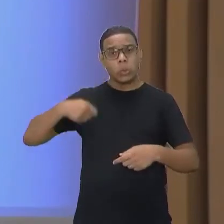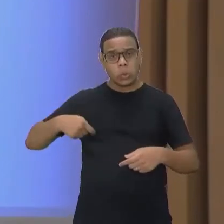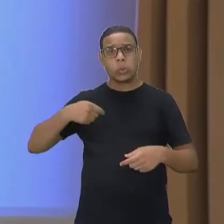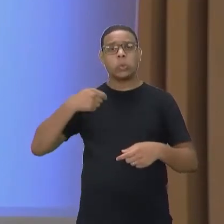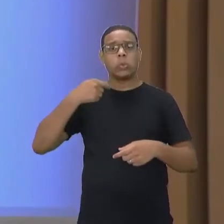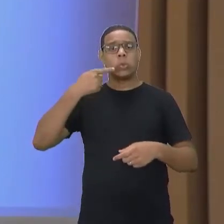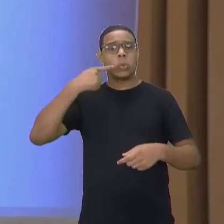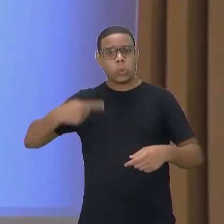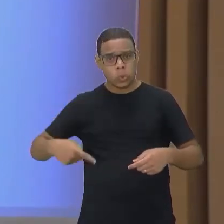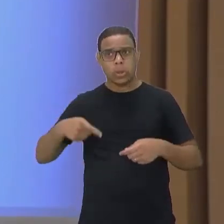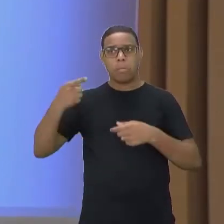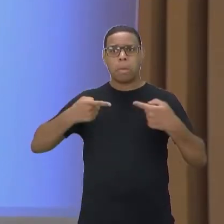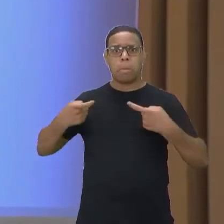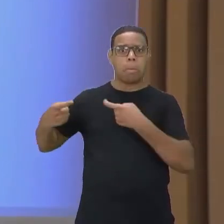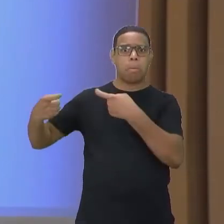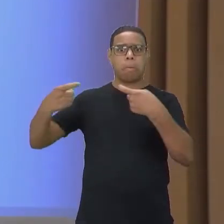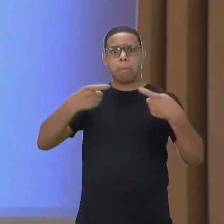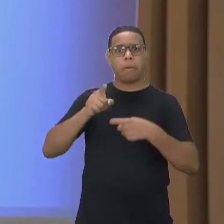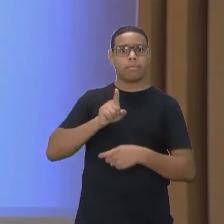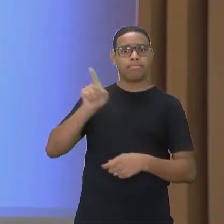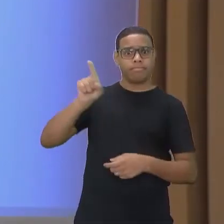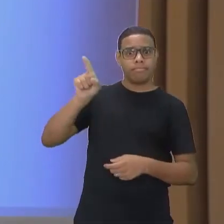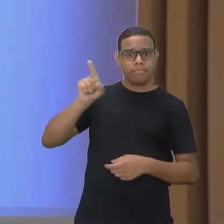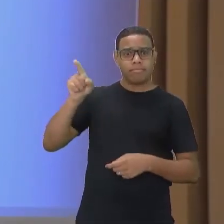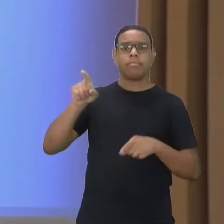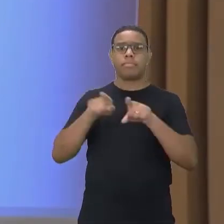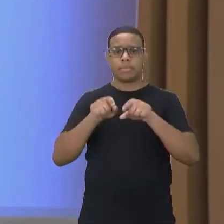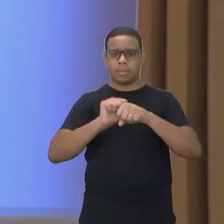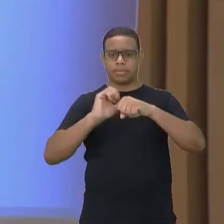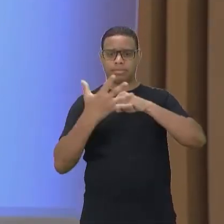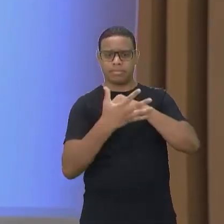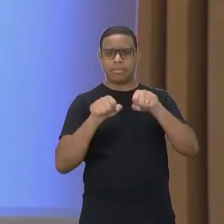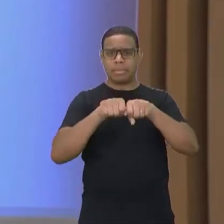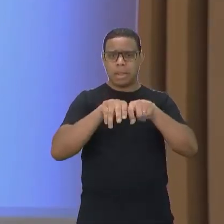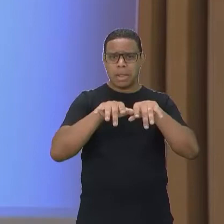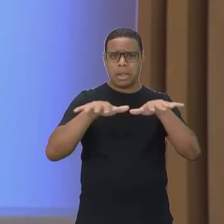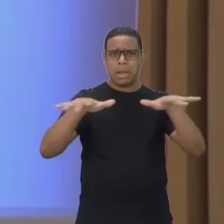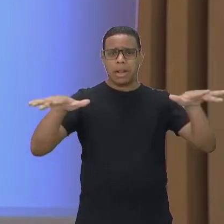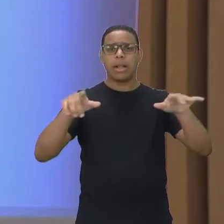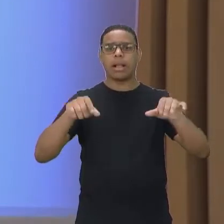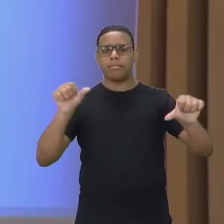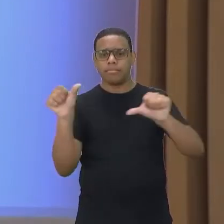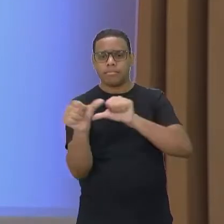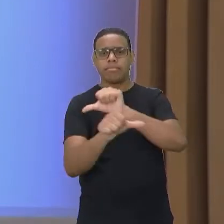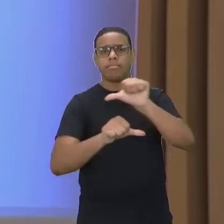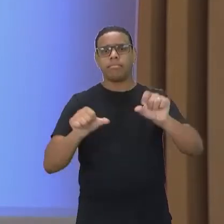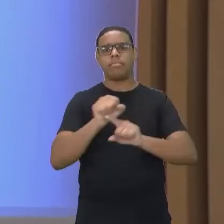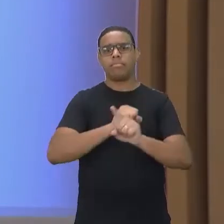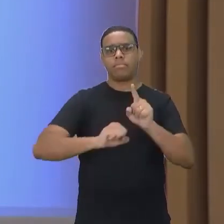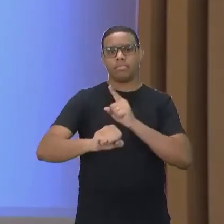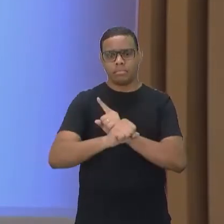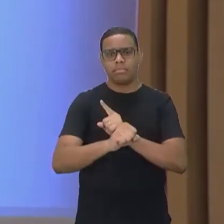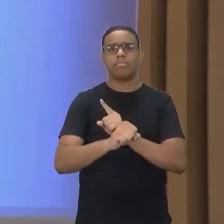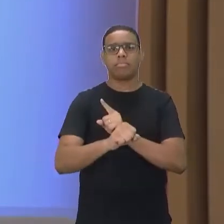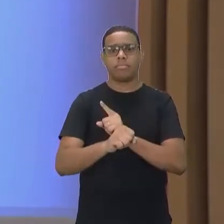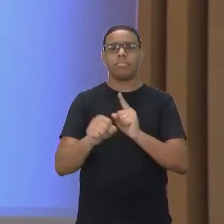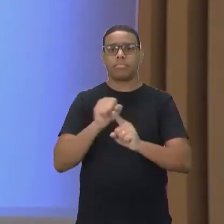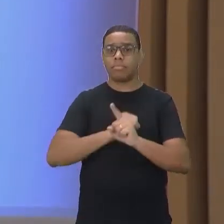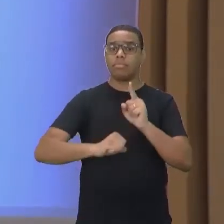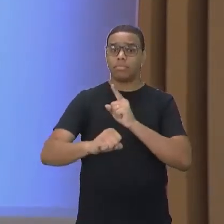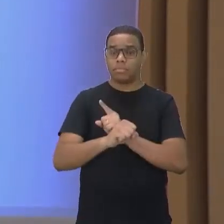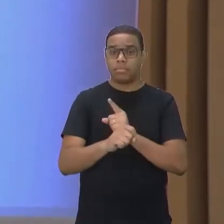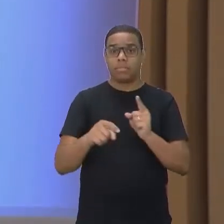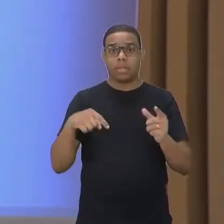né? Então, enfim, tivemos a pandemia, muitas mudanças sociais elas ocorrem e essas mudanças estão além